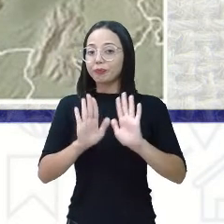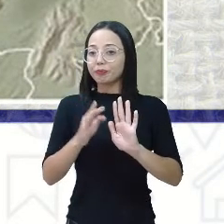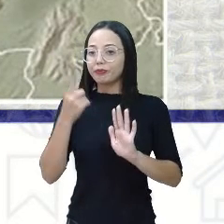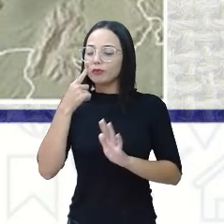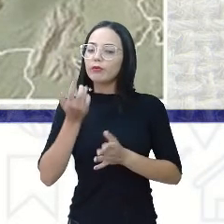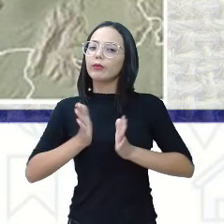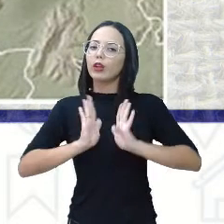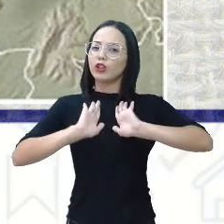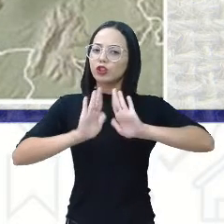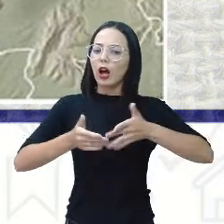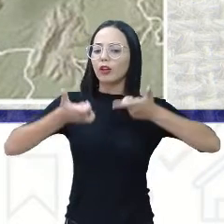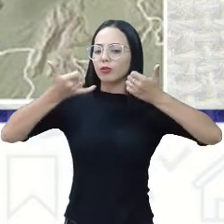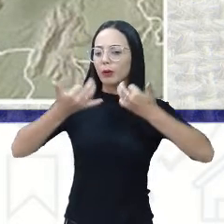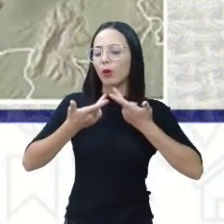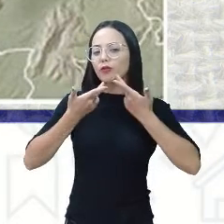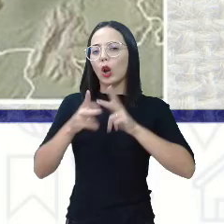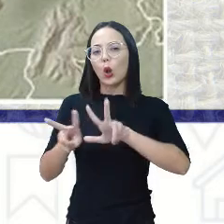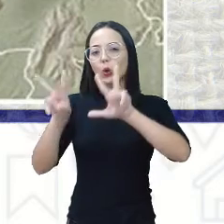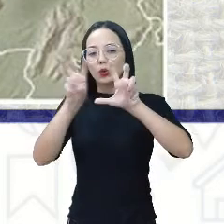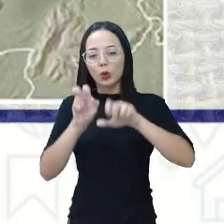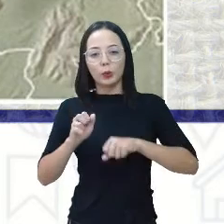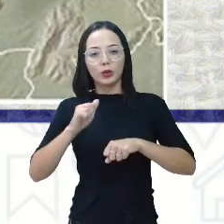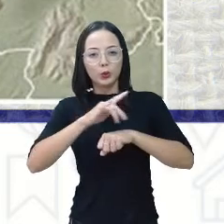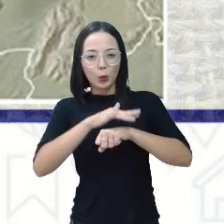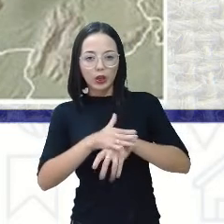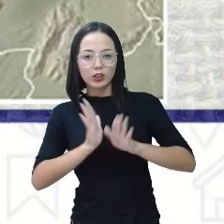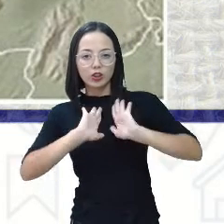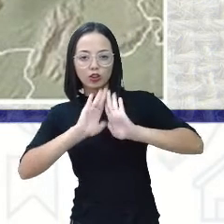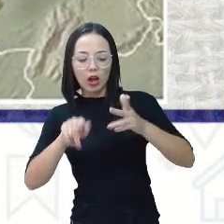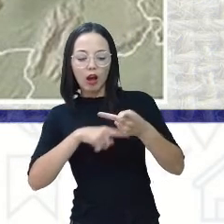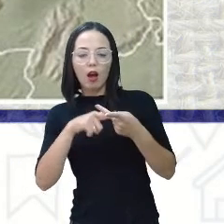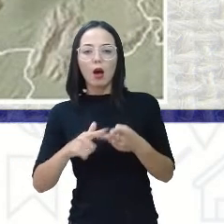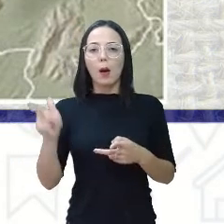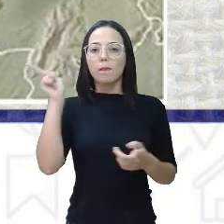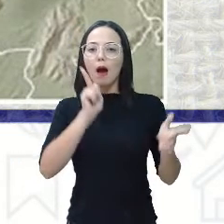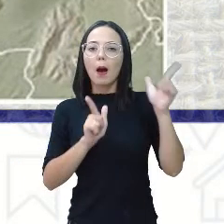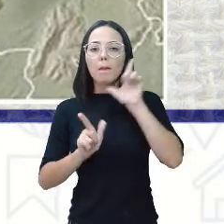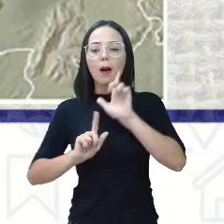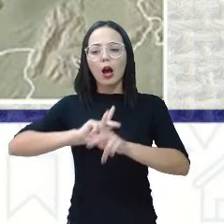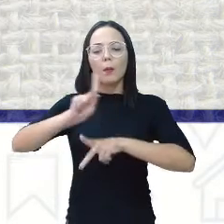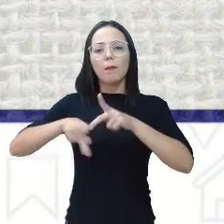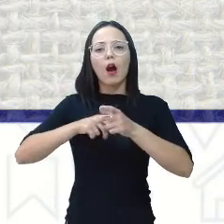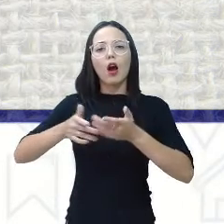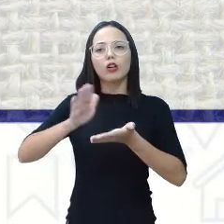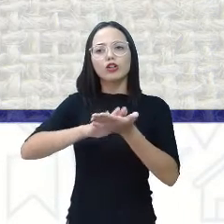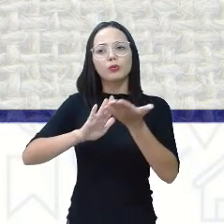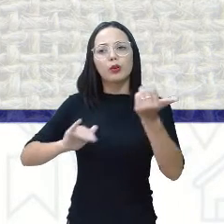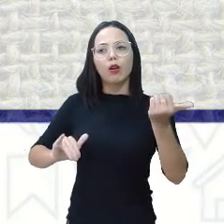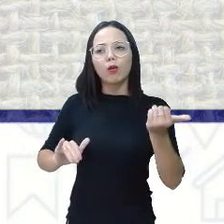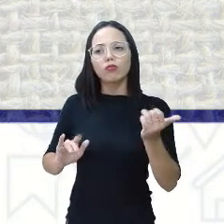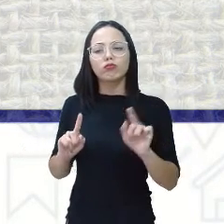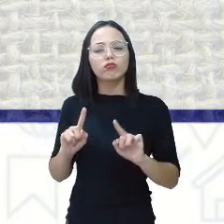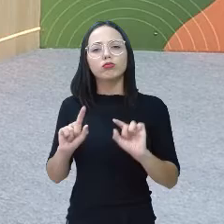gente falou sobre doença, né, falou sobre conquista espanhola. Por que a gente está falando disso?